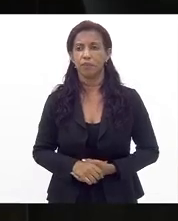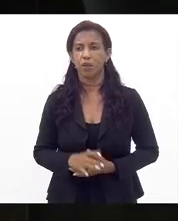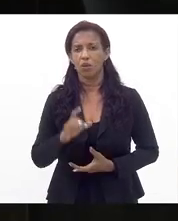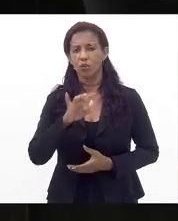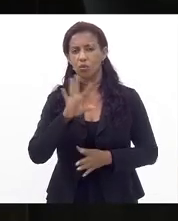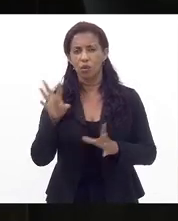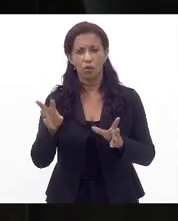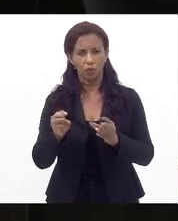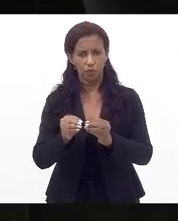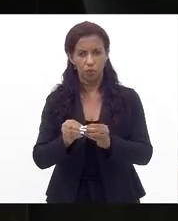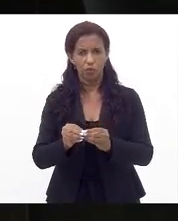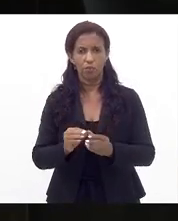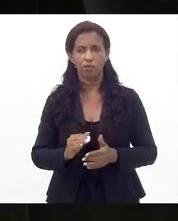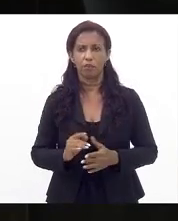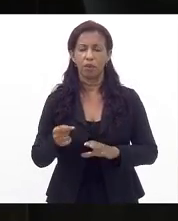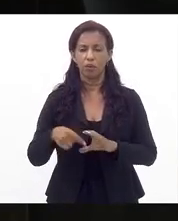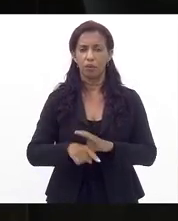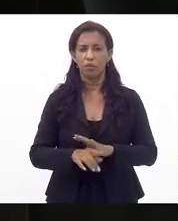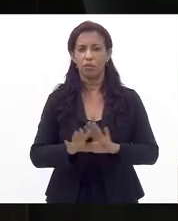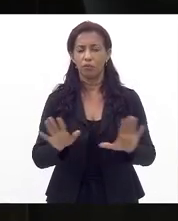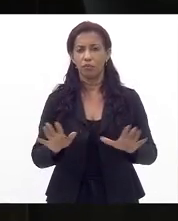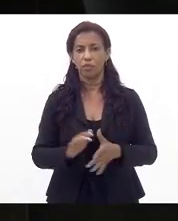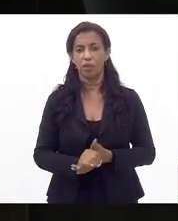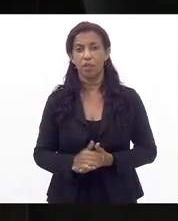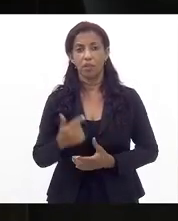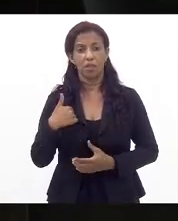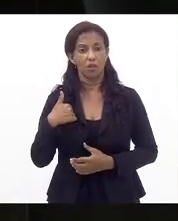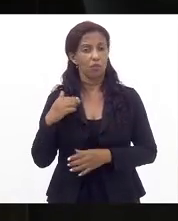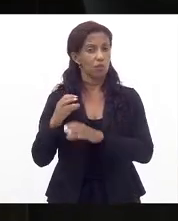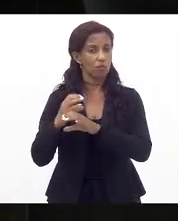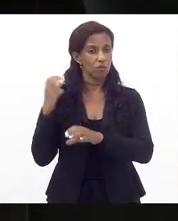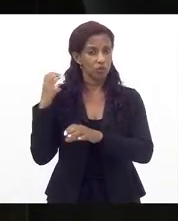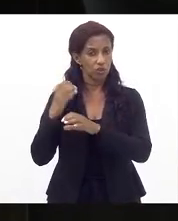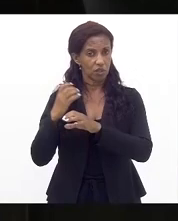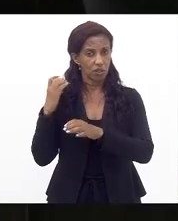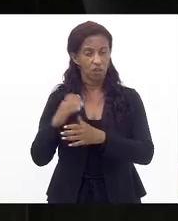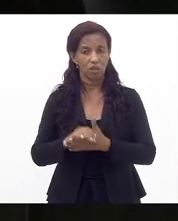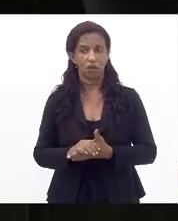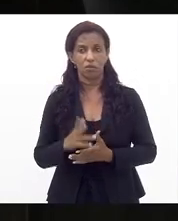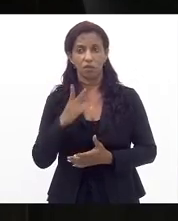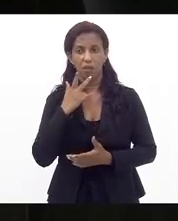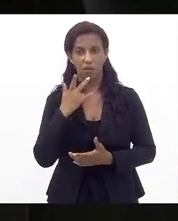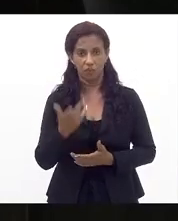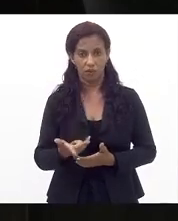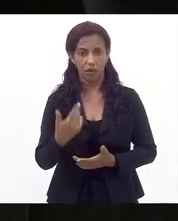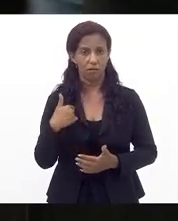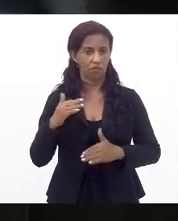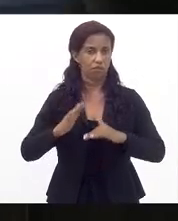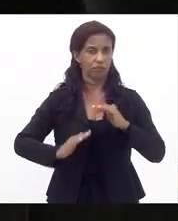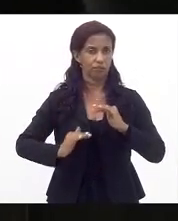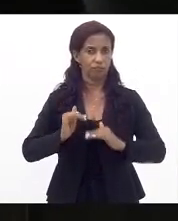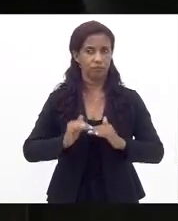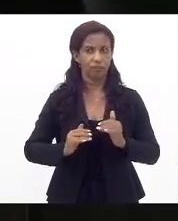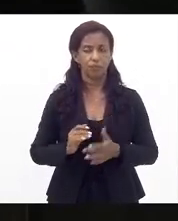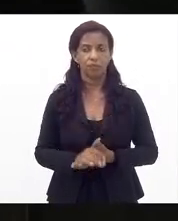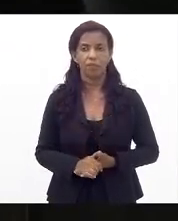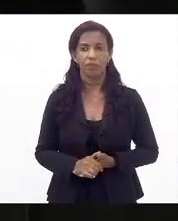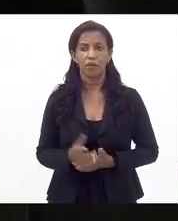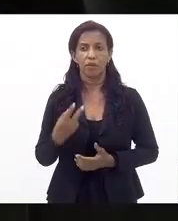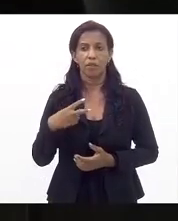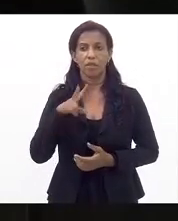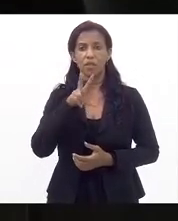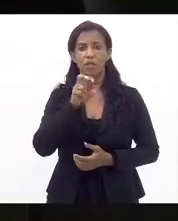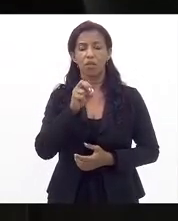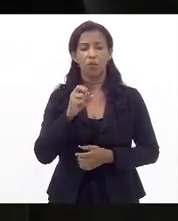concluir para não aprofundar e eu como engenheiro já e falo Engenheiro construir